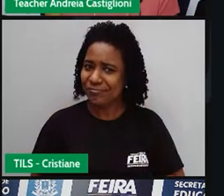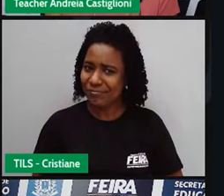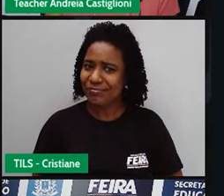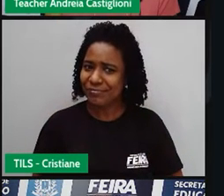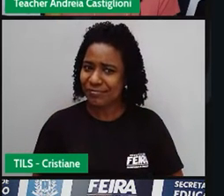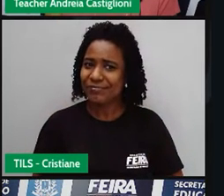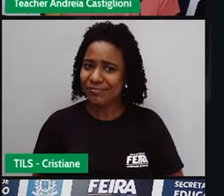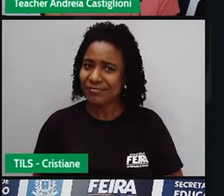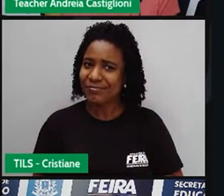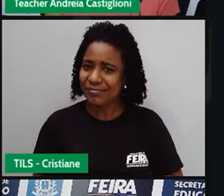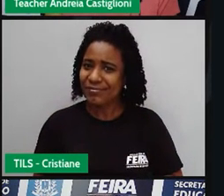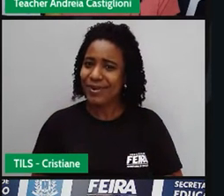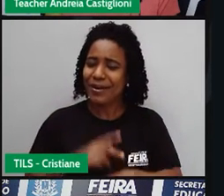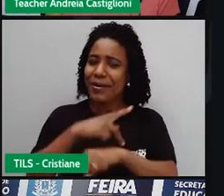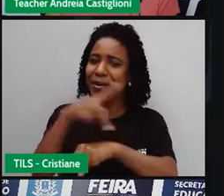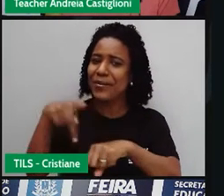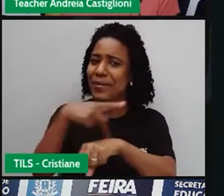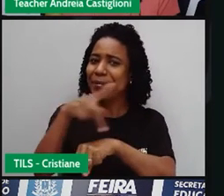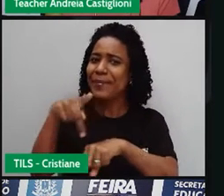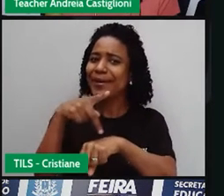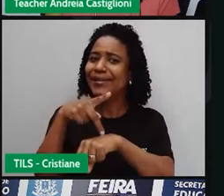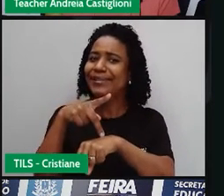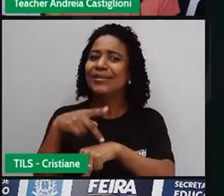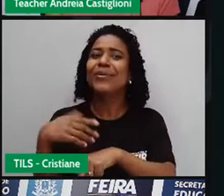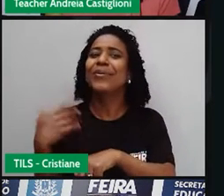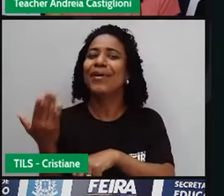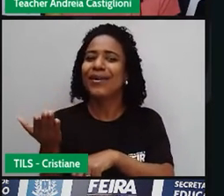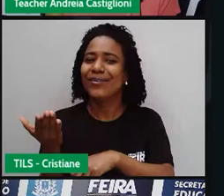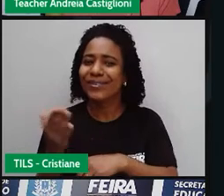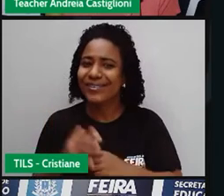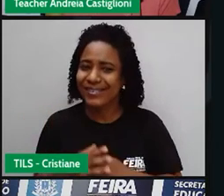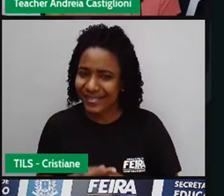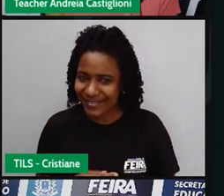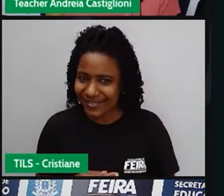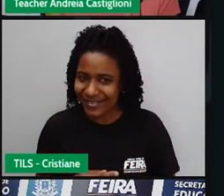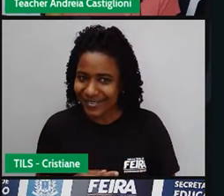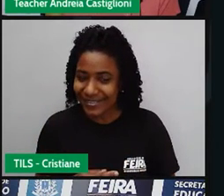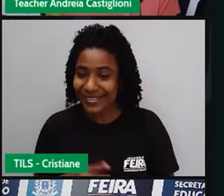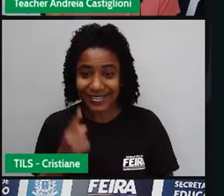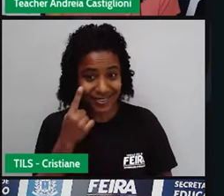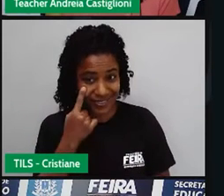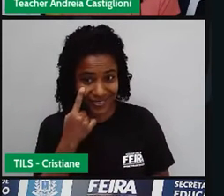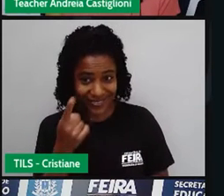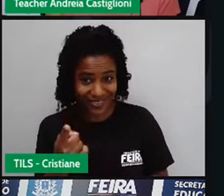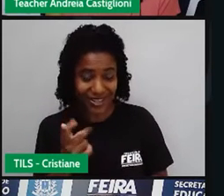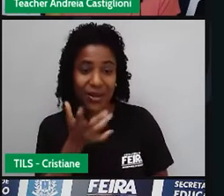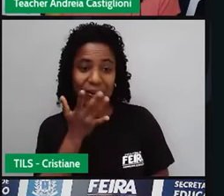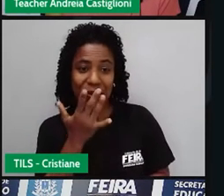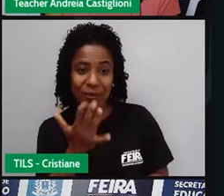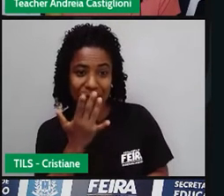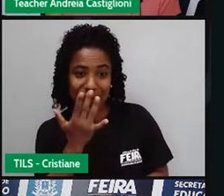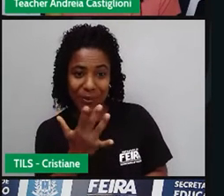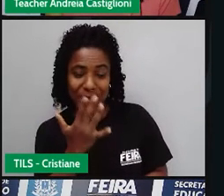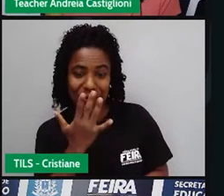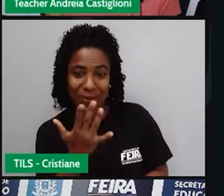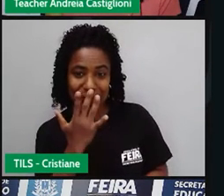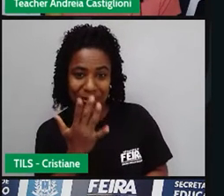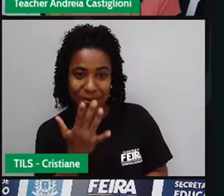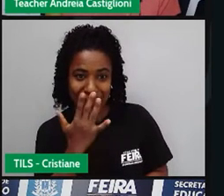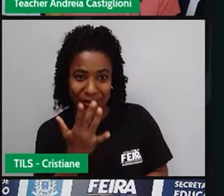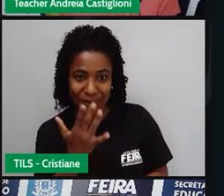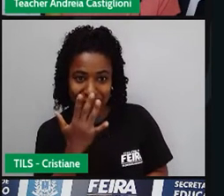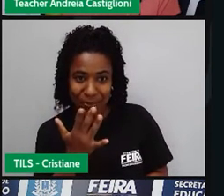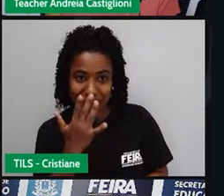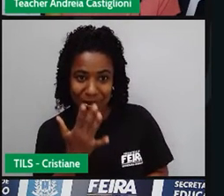aí que país vocês acham que ela é e observem as cores e nós podemos perceber